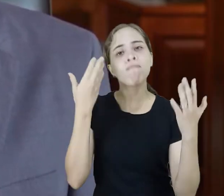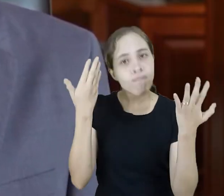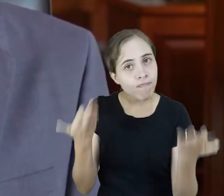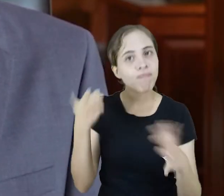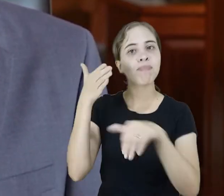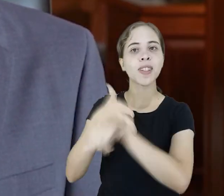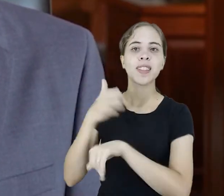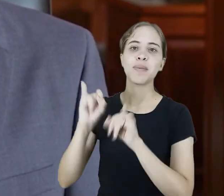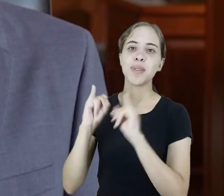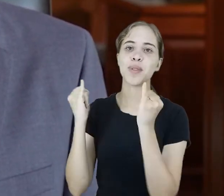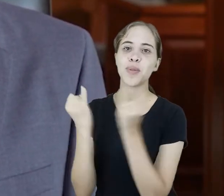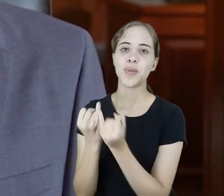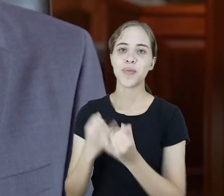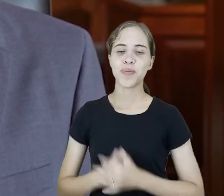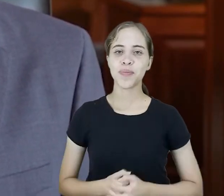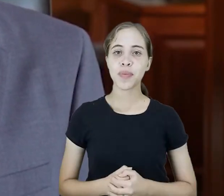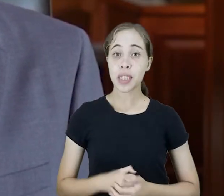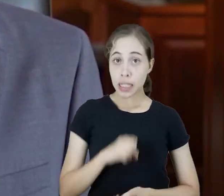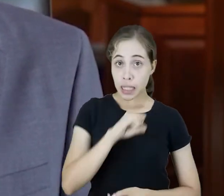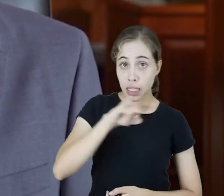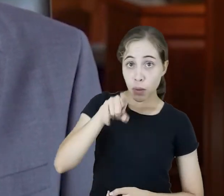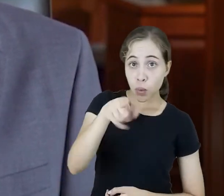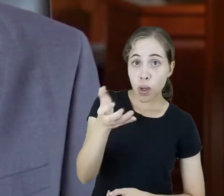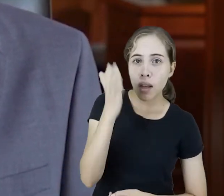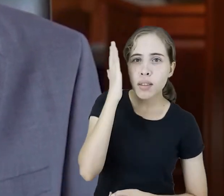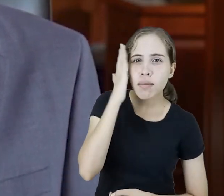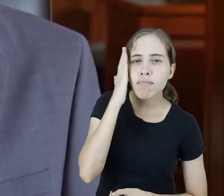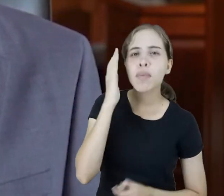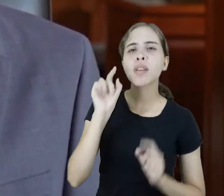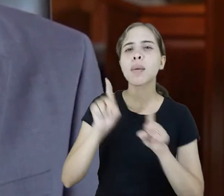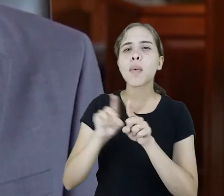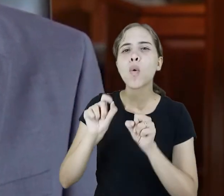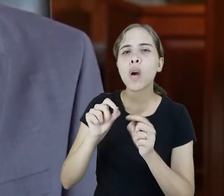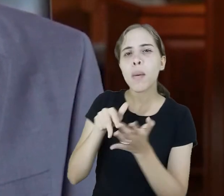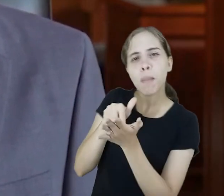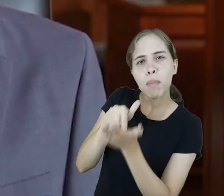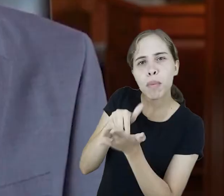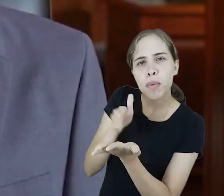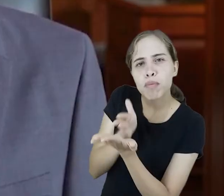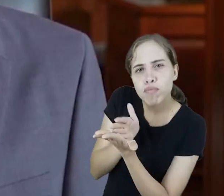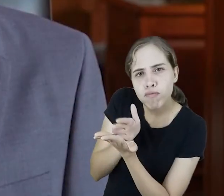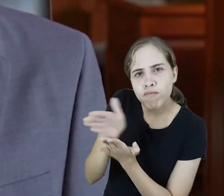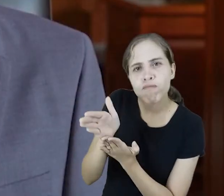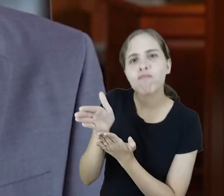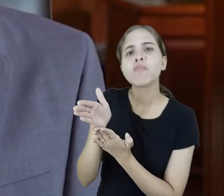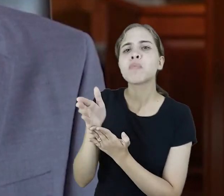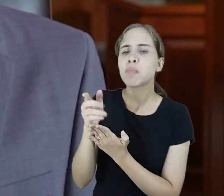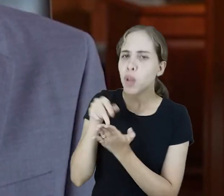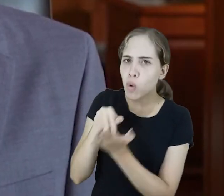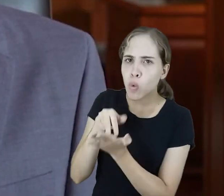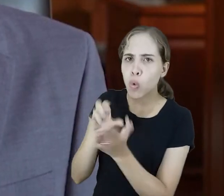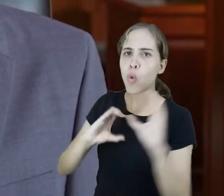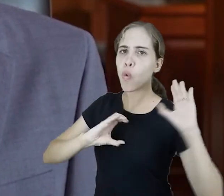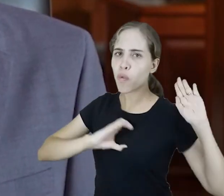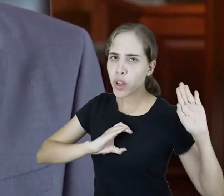Instituto. Se você quer permanecer no caminho do convênio, frequente o Instituto.